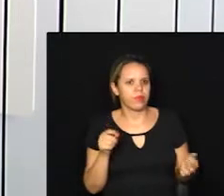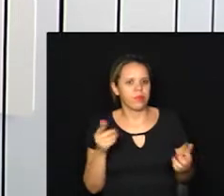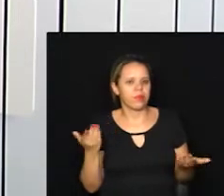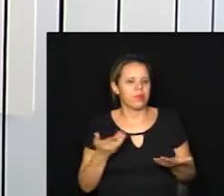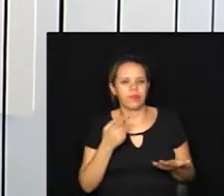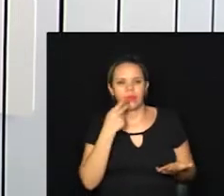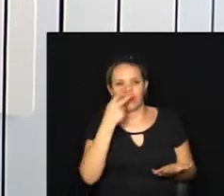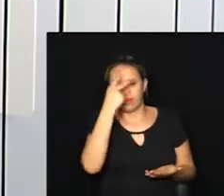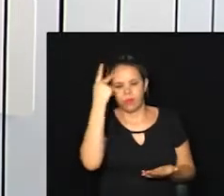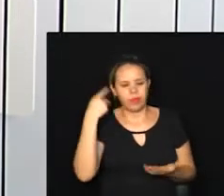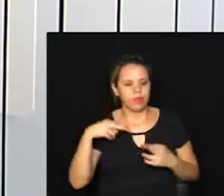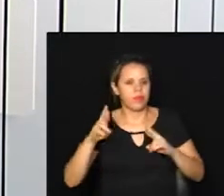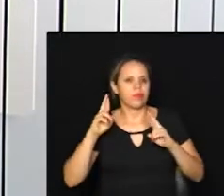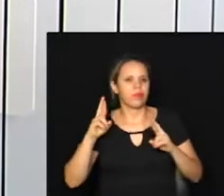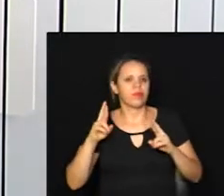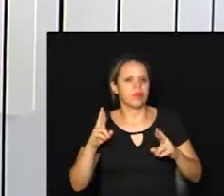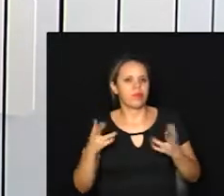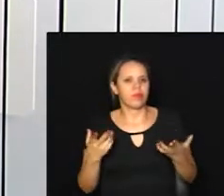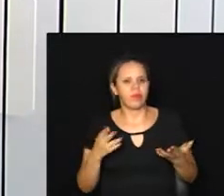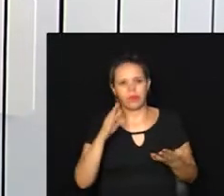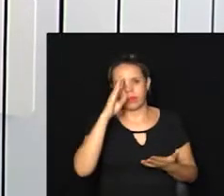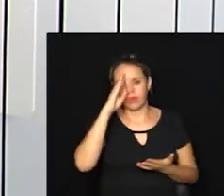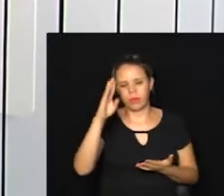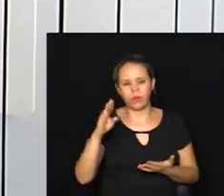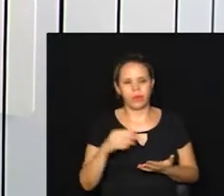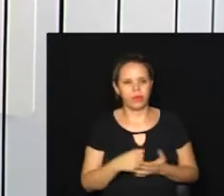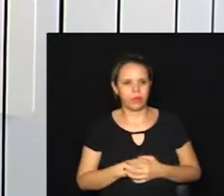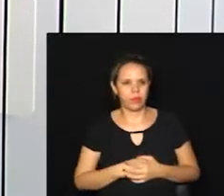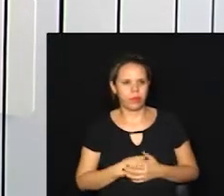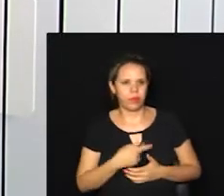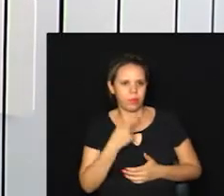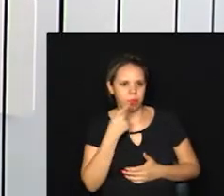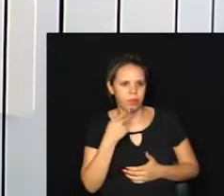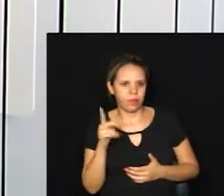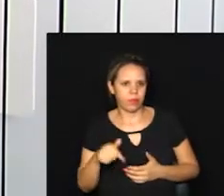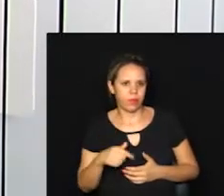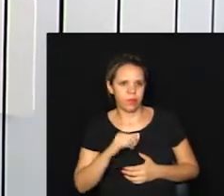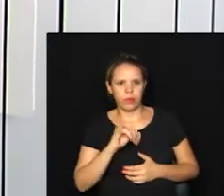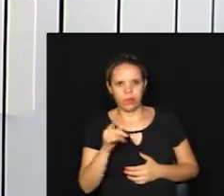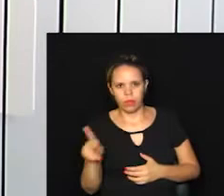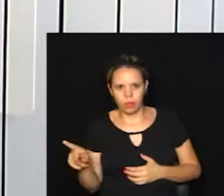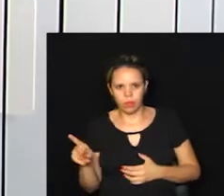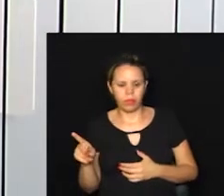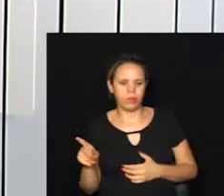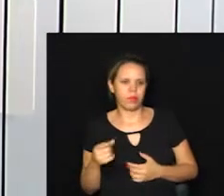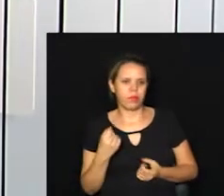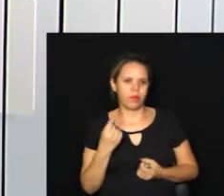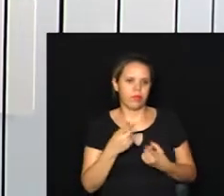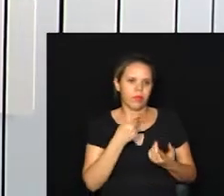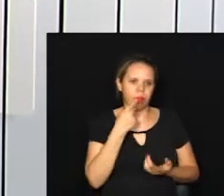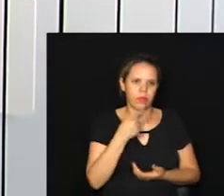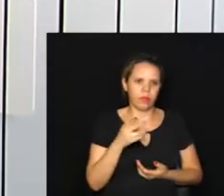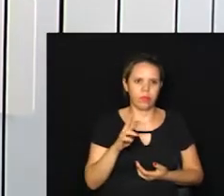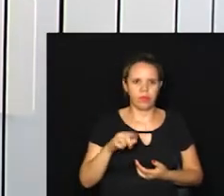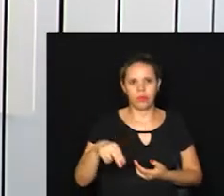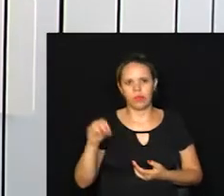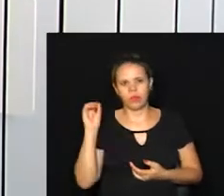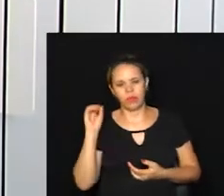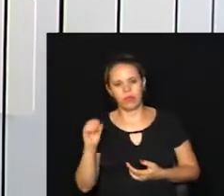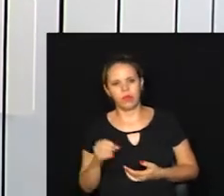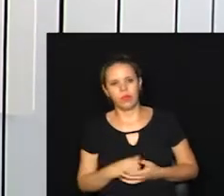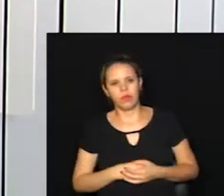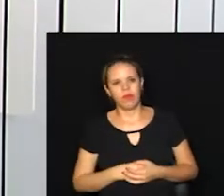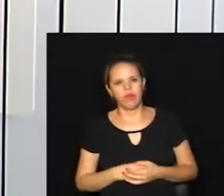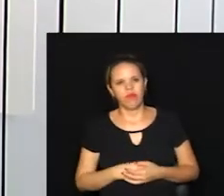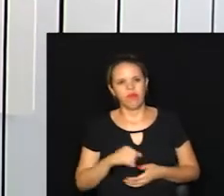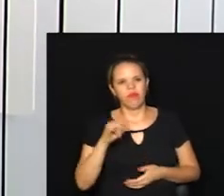para o torcedor pontepretano quem que é o principal jogador, ele vai falar, é o João Paulo, ou algum vai falar assim, é o Bruno Rodrigues, atacante.